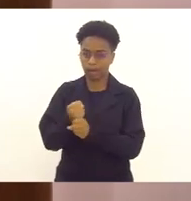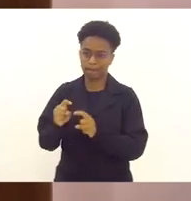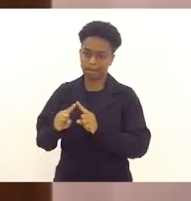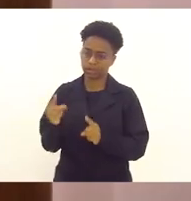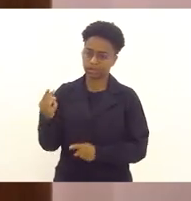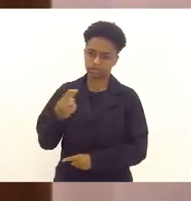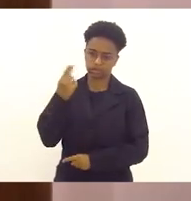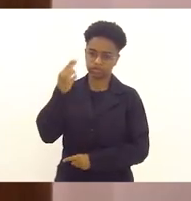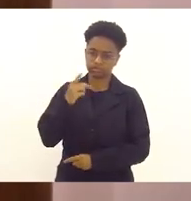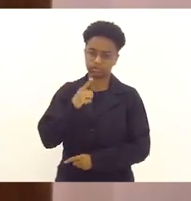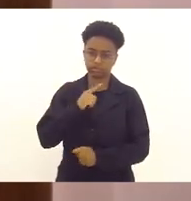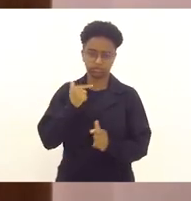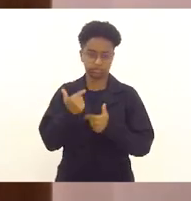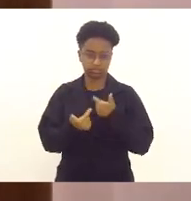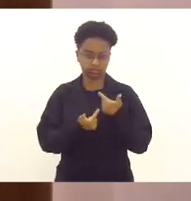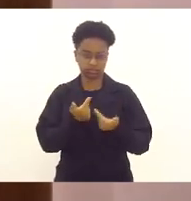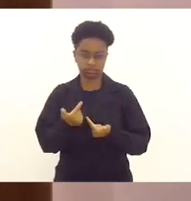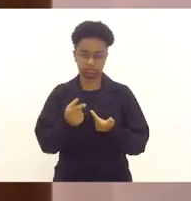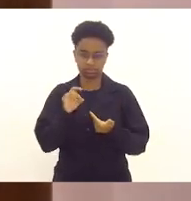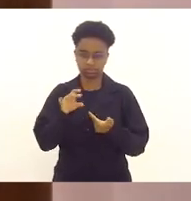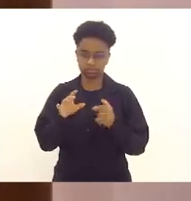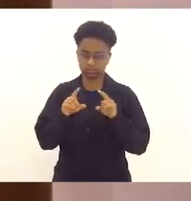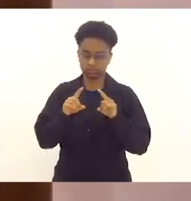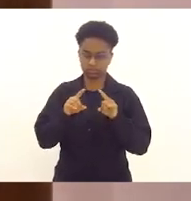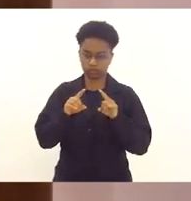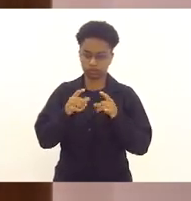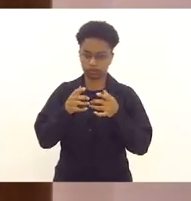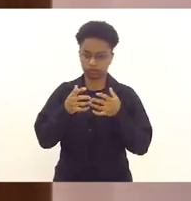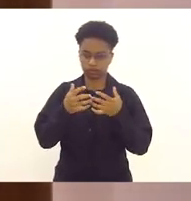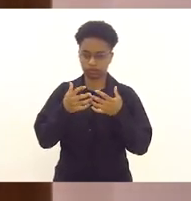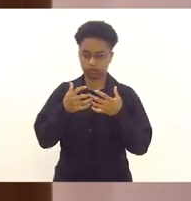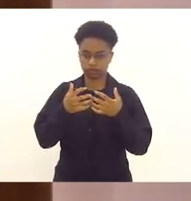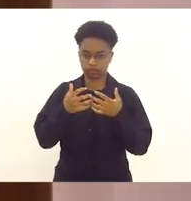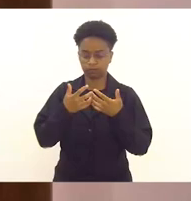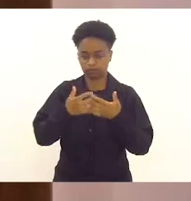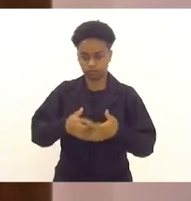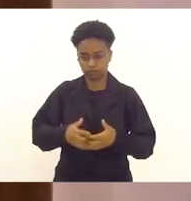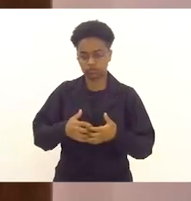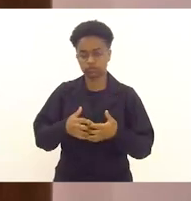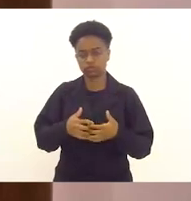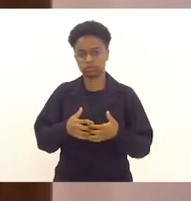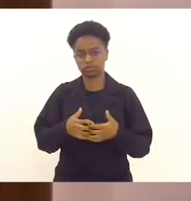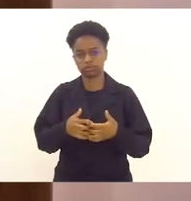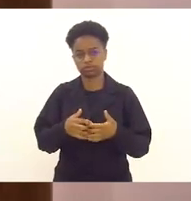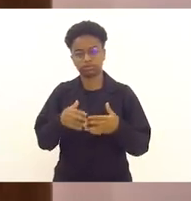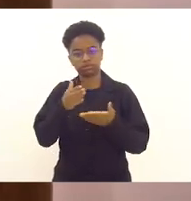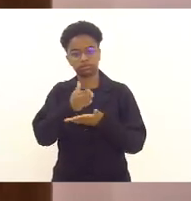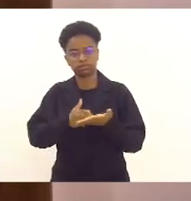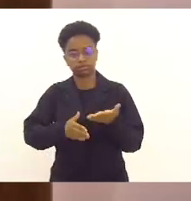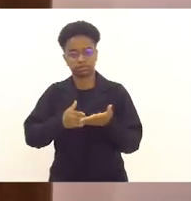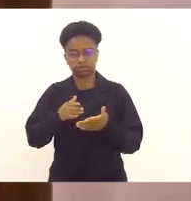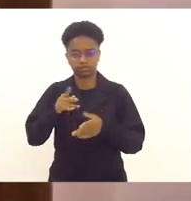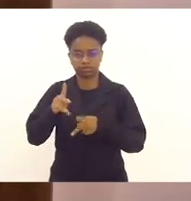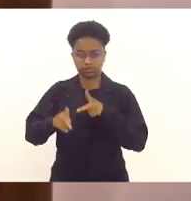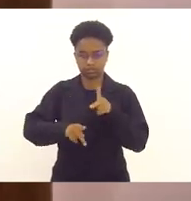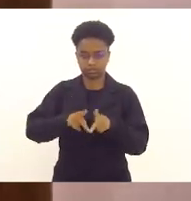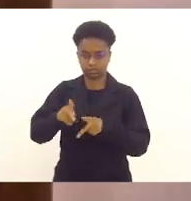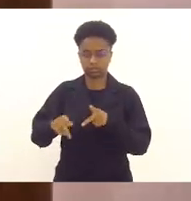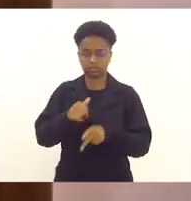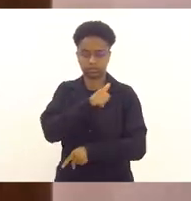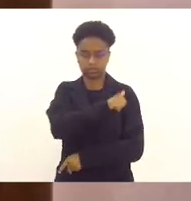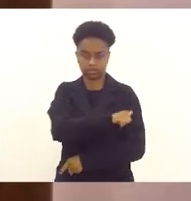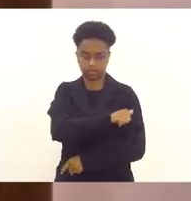que nós tenhamos um serviço que só vai funcionar de tempo de acessibilidade para metade da população das mulheres do Rio de Janeiro